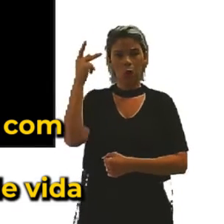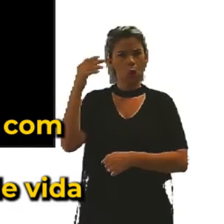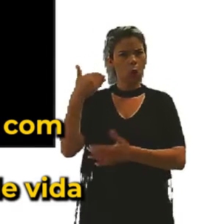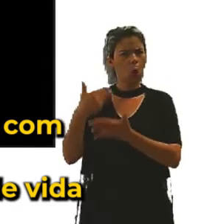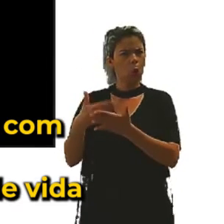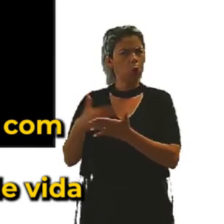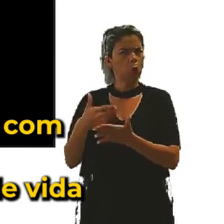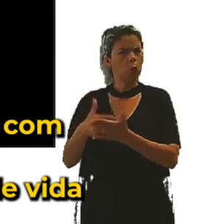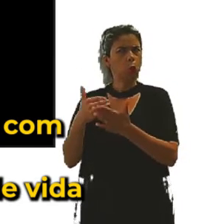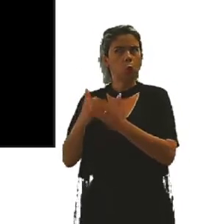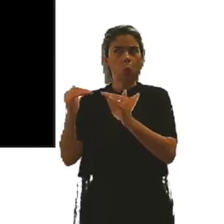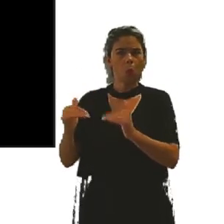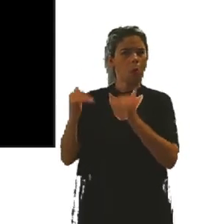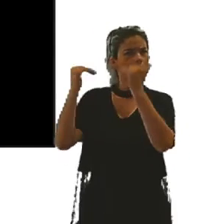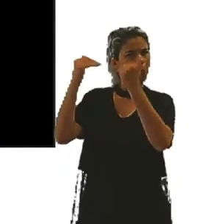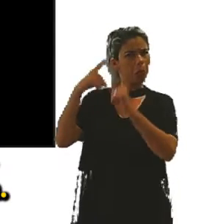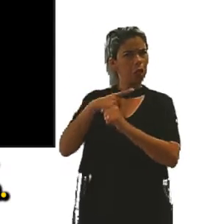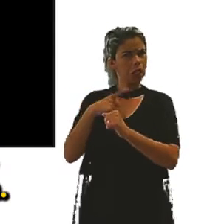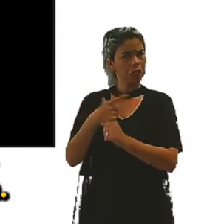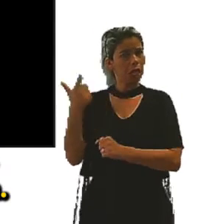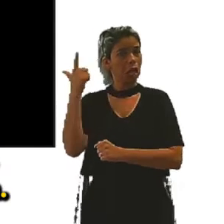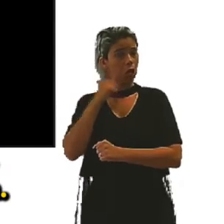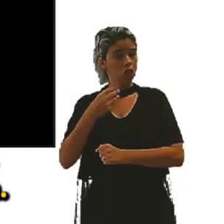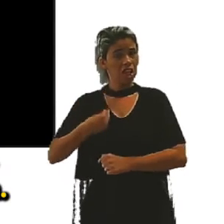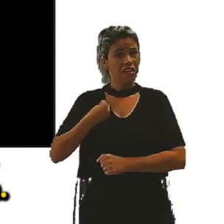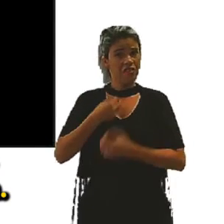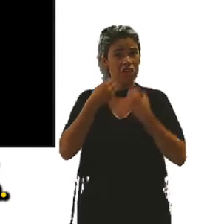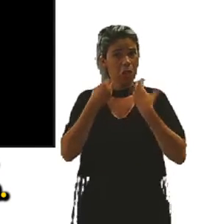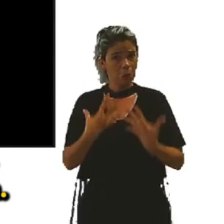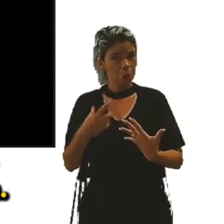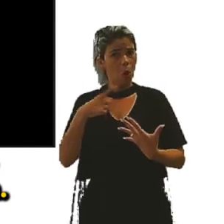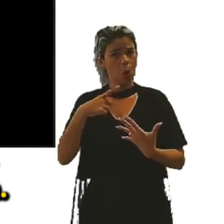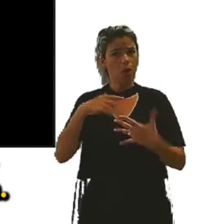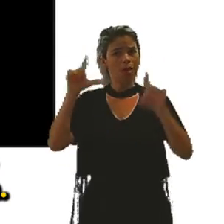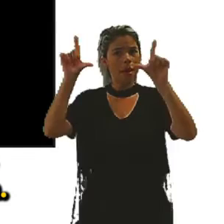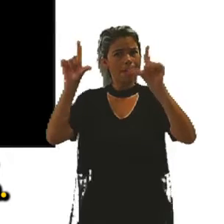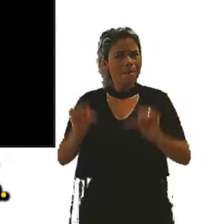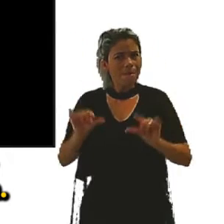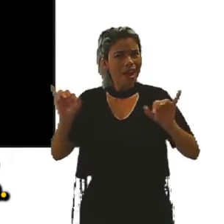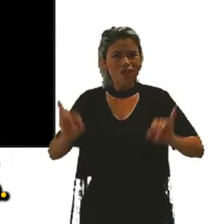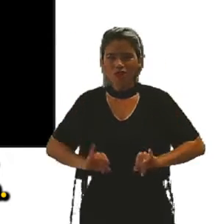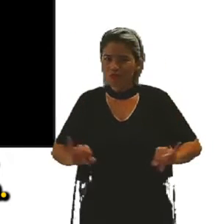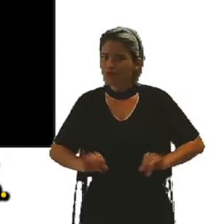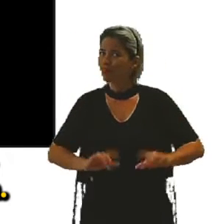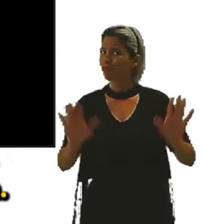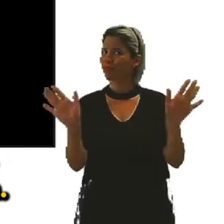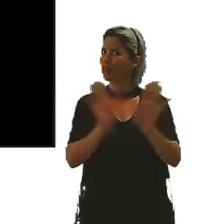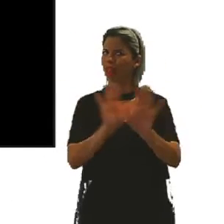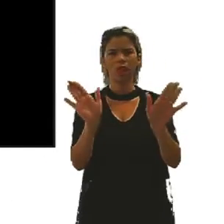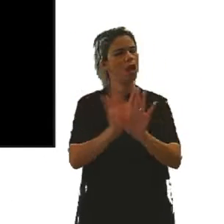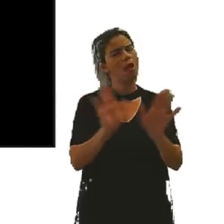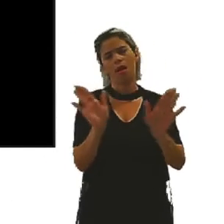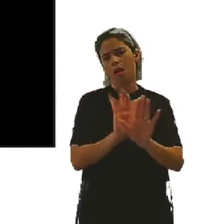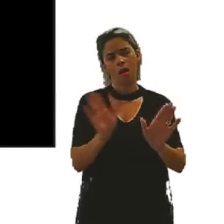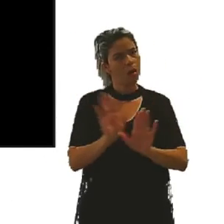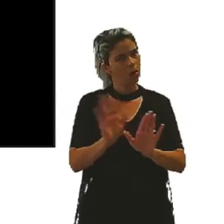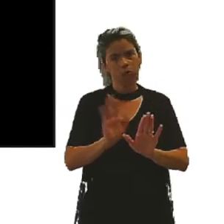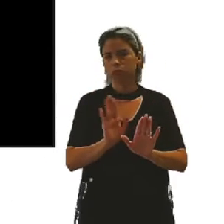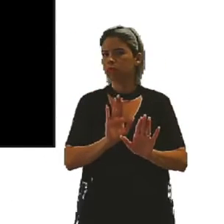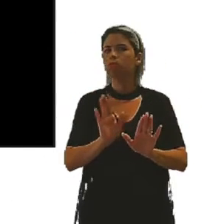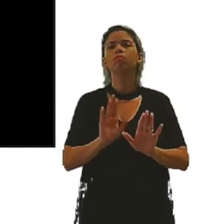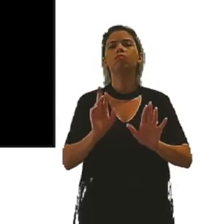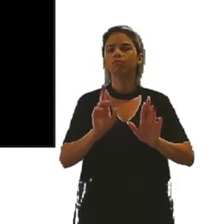escolaridades ou com condição de vida, com condição econômica e social, elas não são vitimadas pela violência. Ao